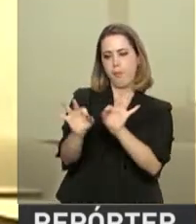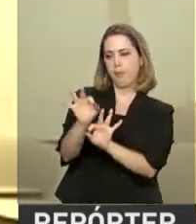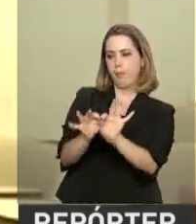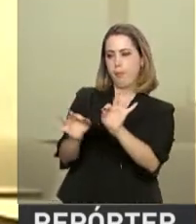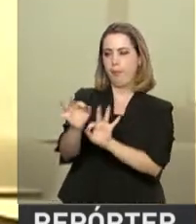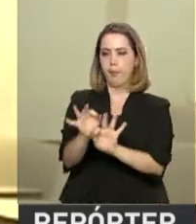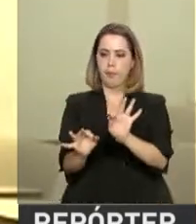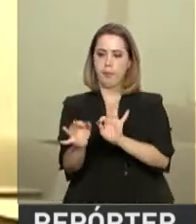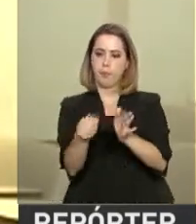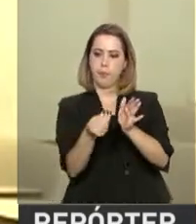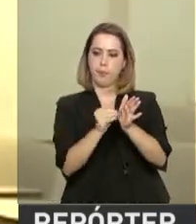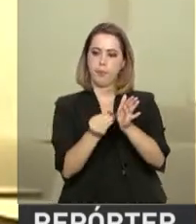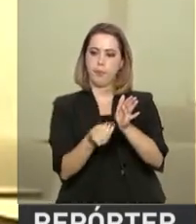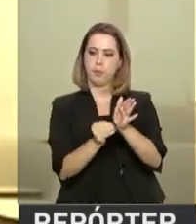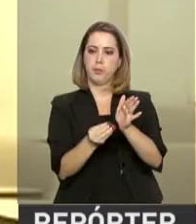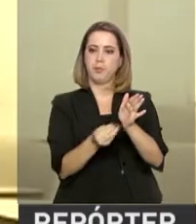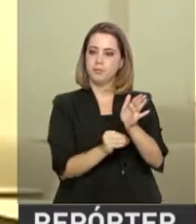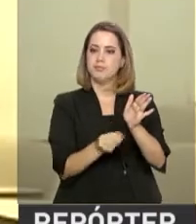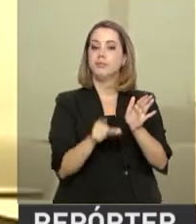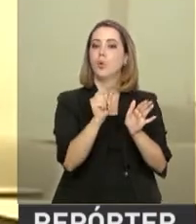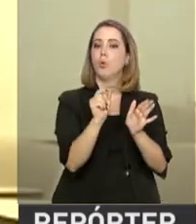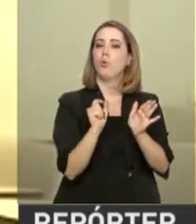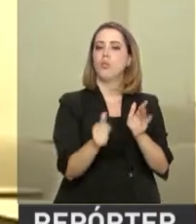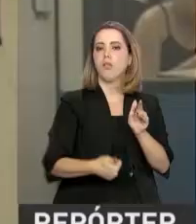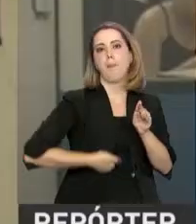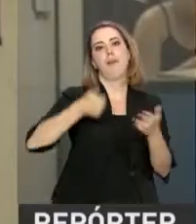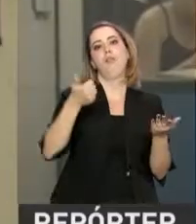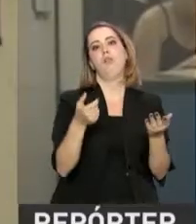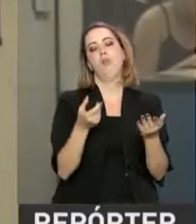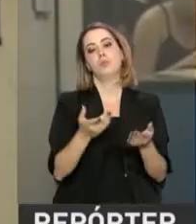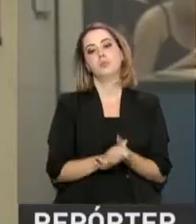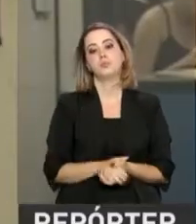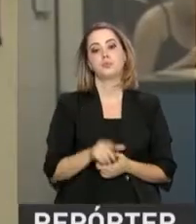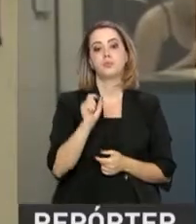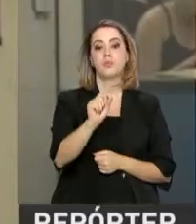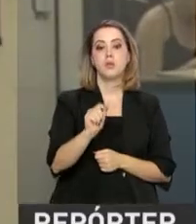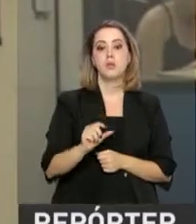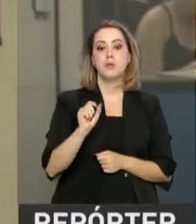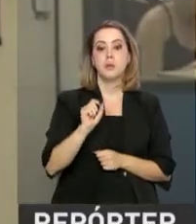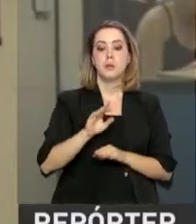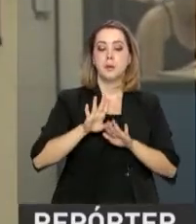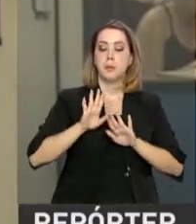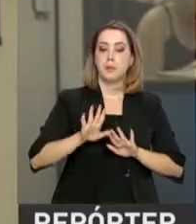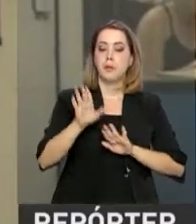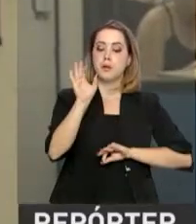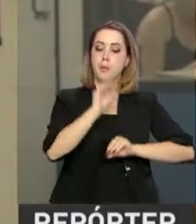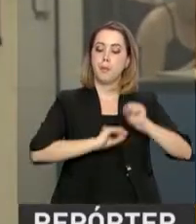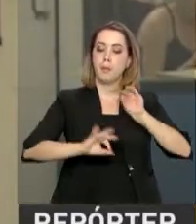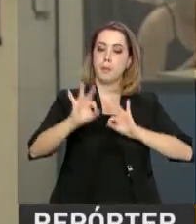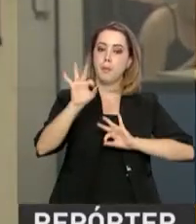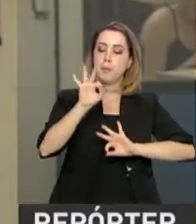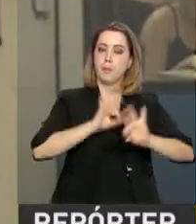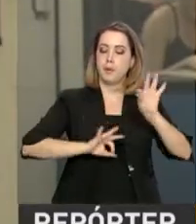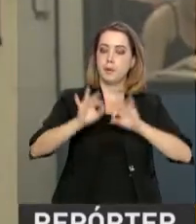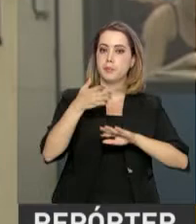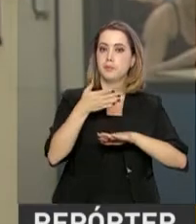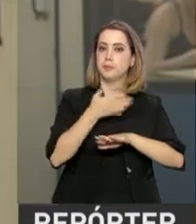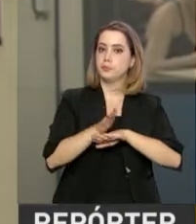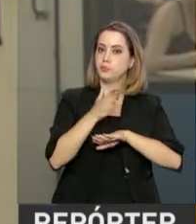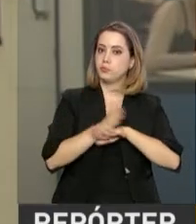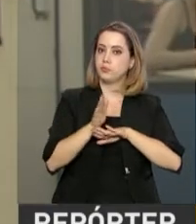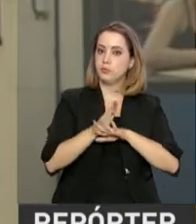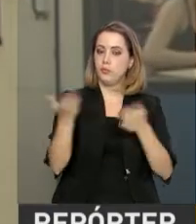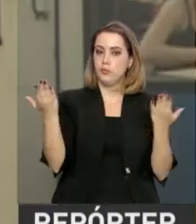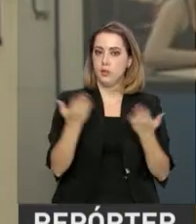no texto o que fica melhor em cada situação pra deixar os estudantes mais bem preparado do inep lançou neste ano